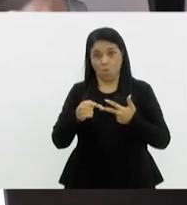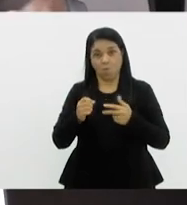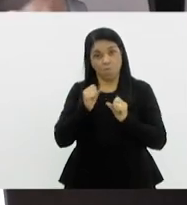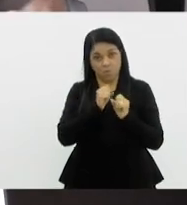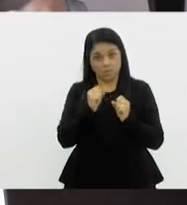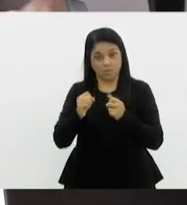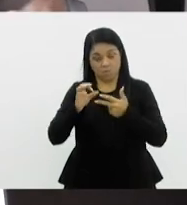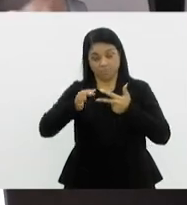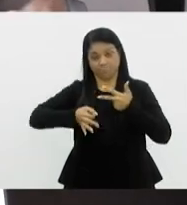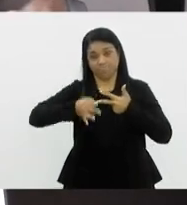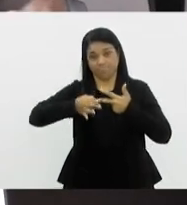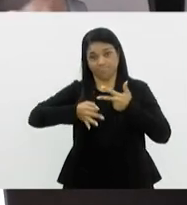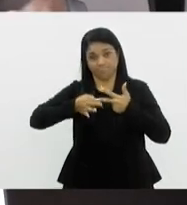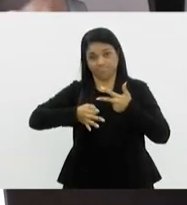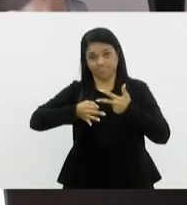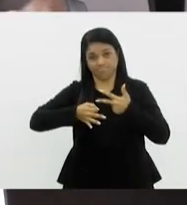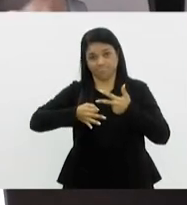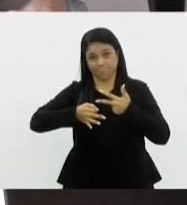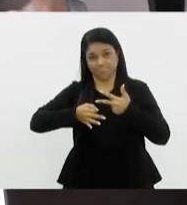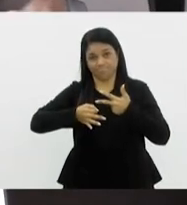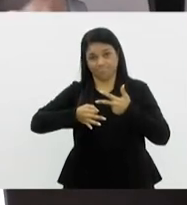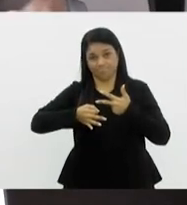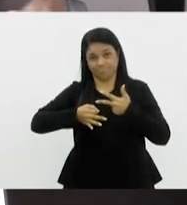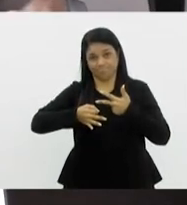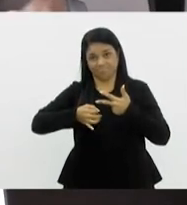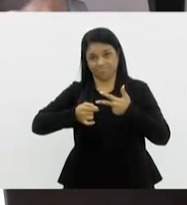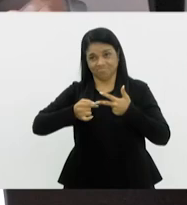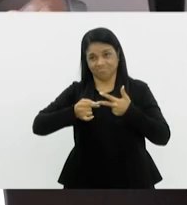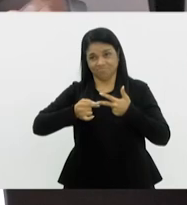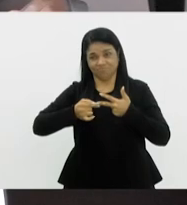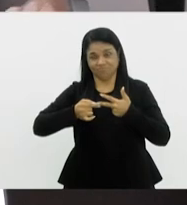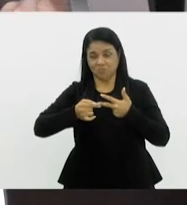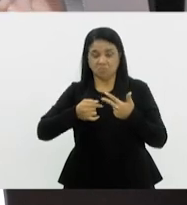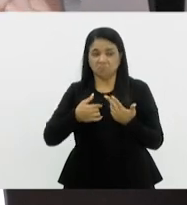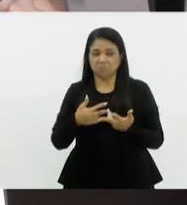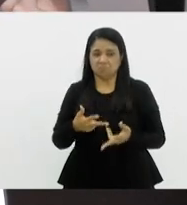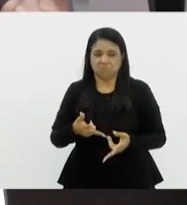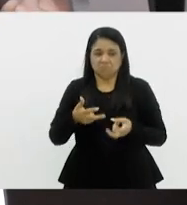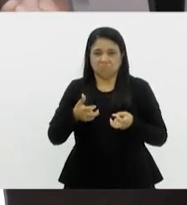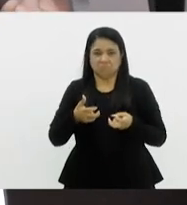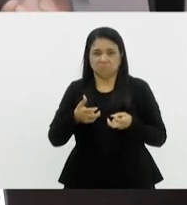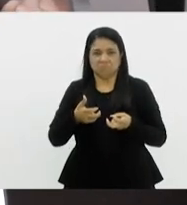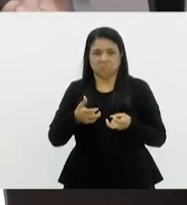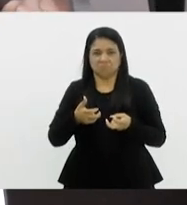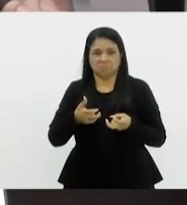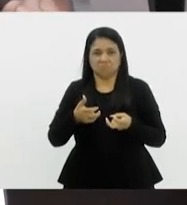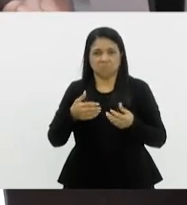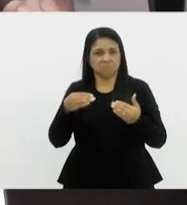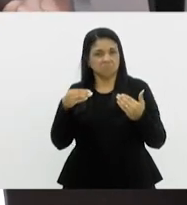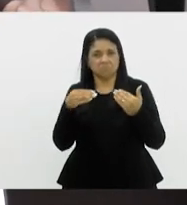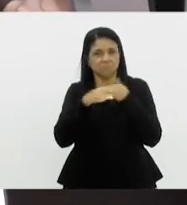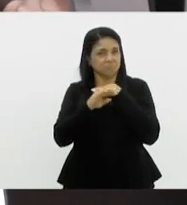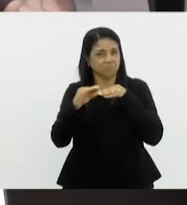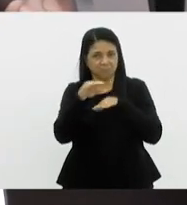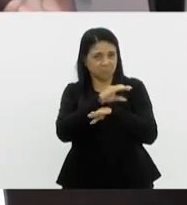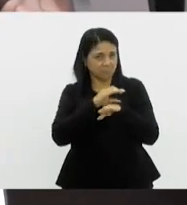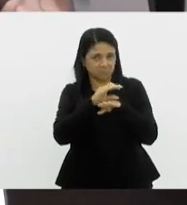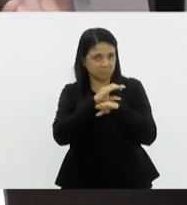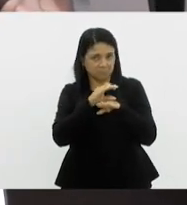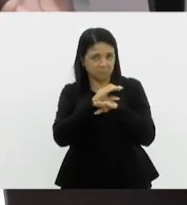poder. Então, eu não vejo vício de inconstitucionalidade na